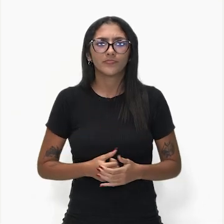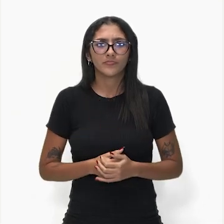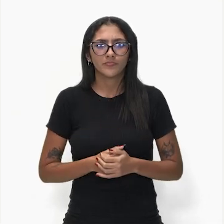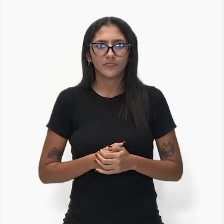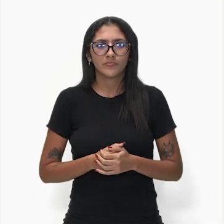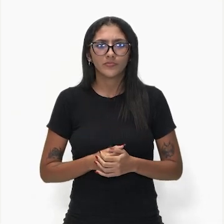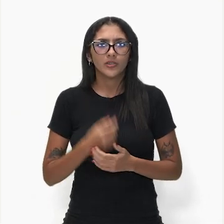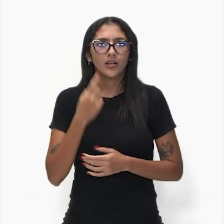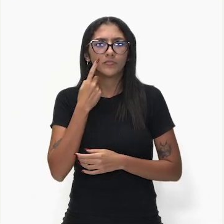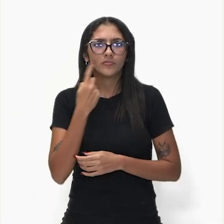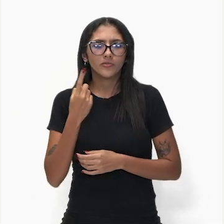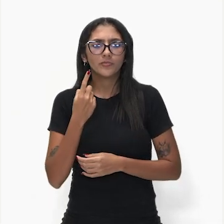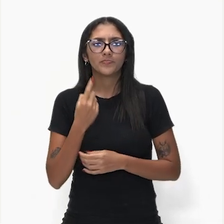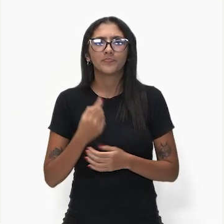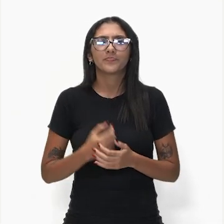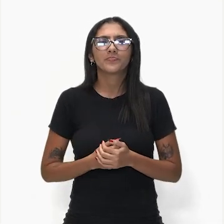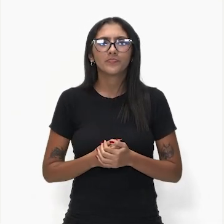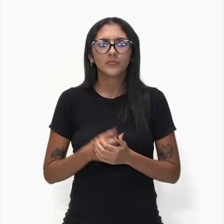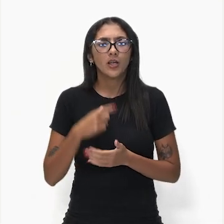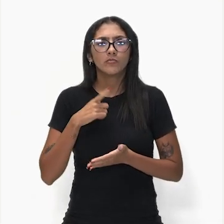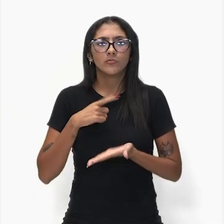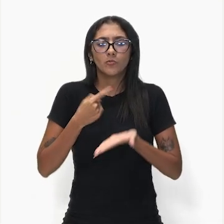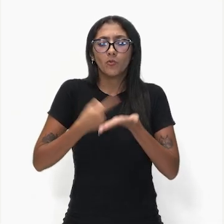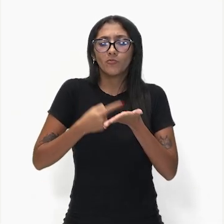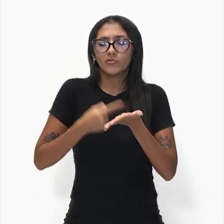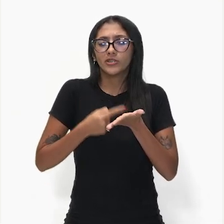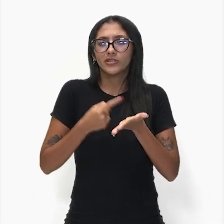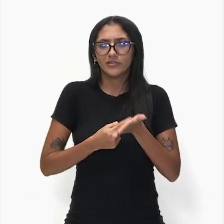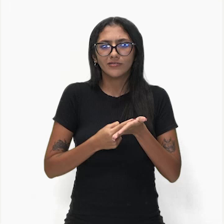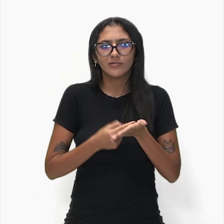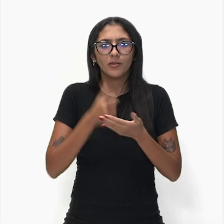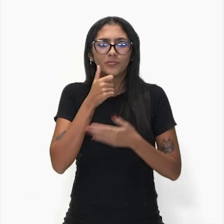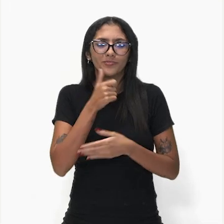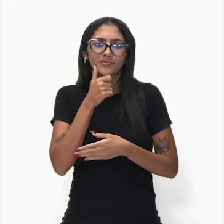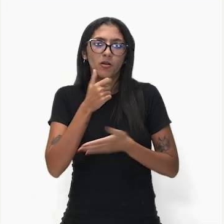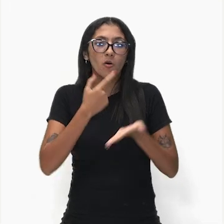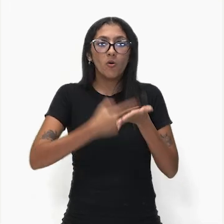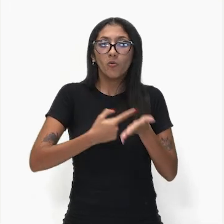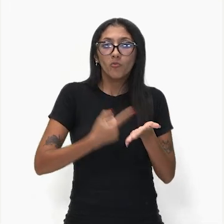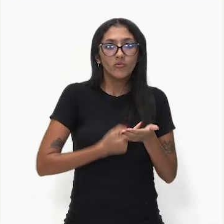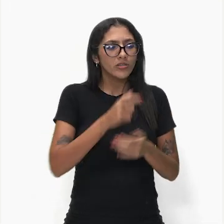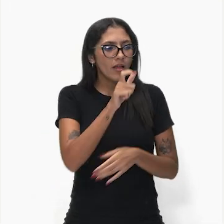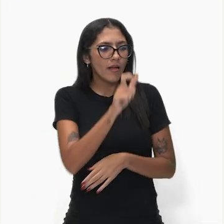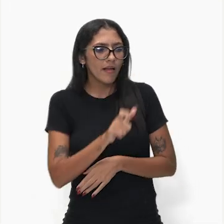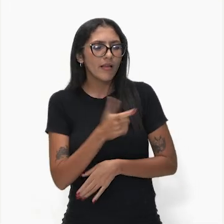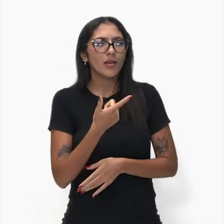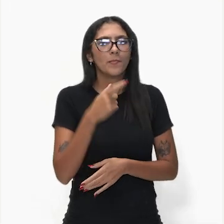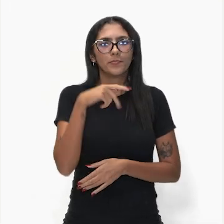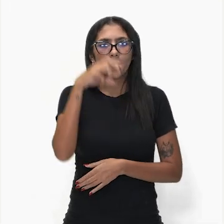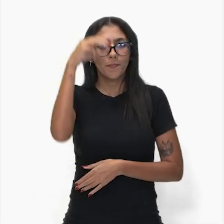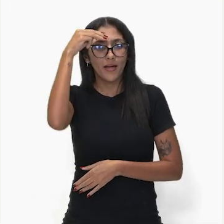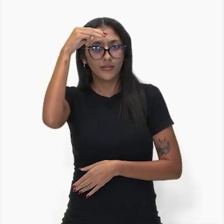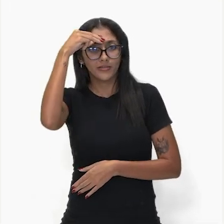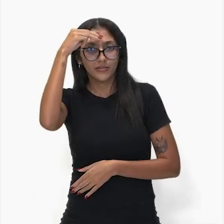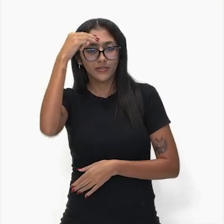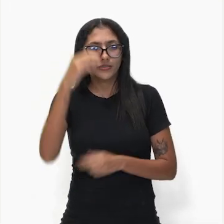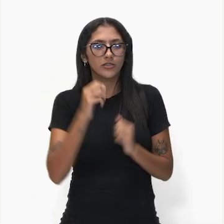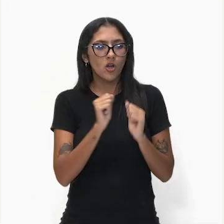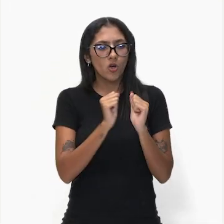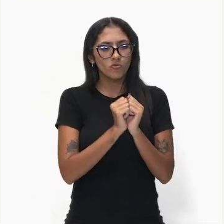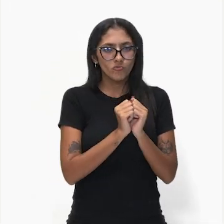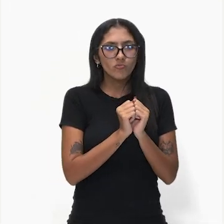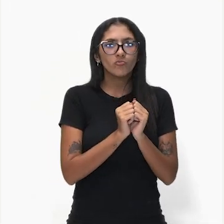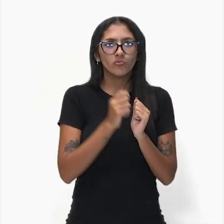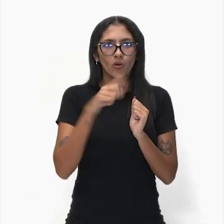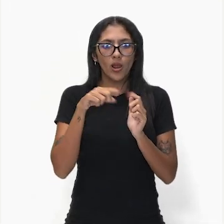do convite que Cordolina faz a Conceição para que ela seja madrinha junto com Vicente, padrinho, né, da